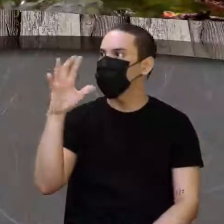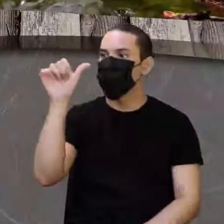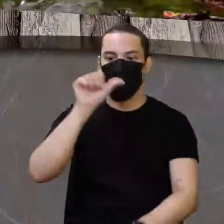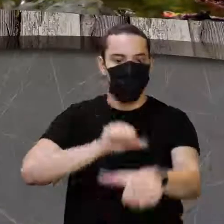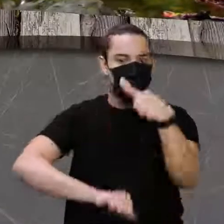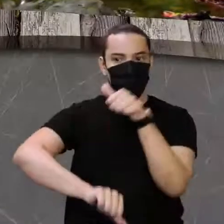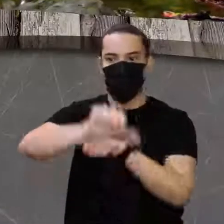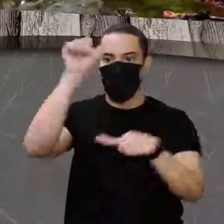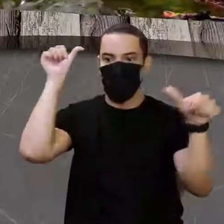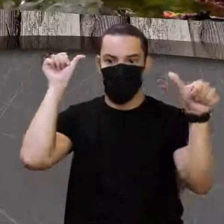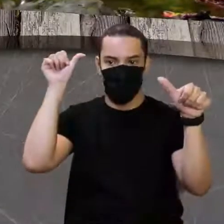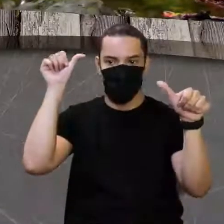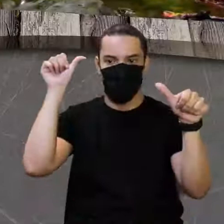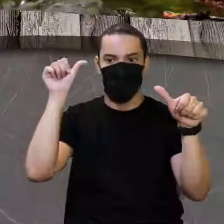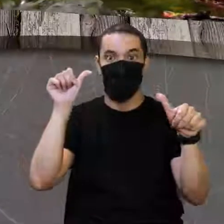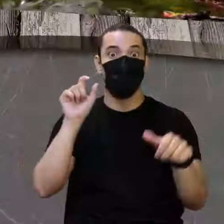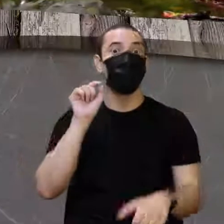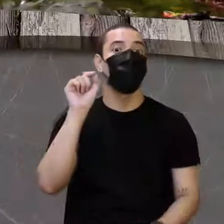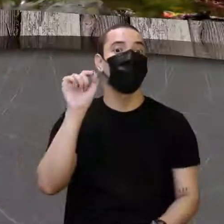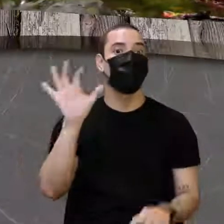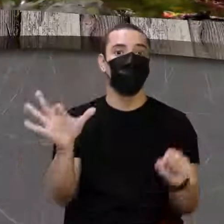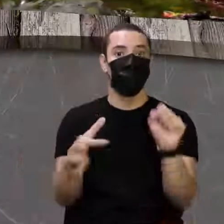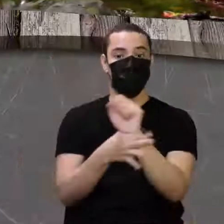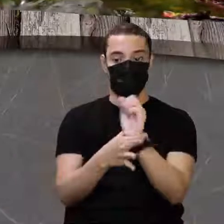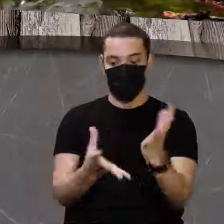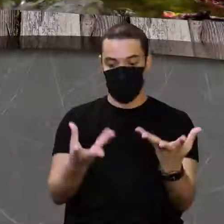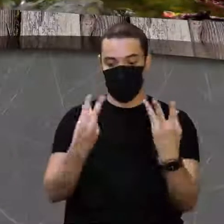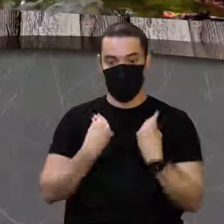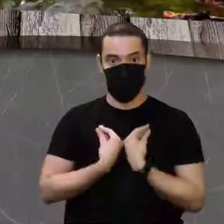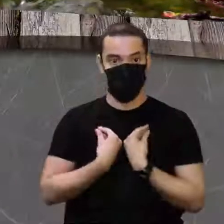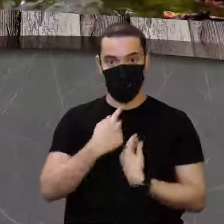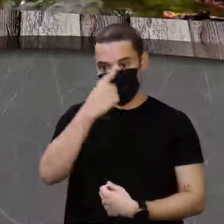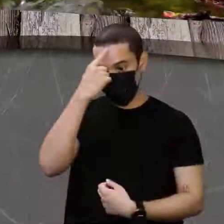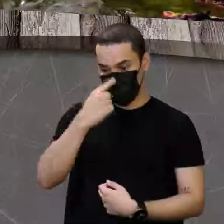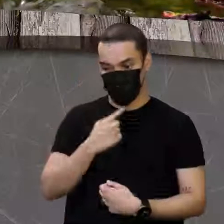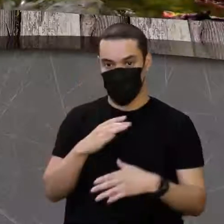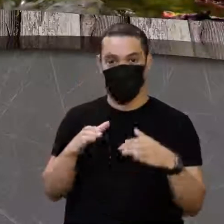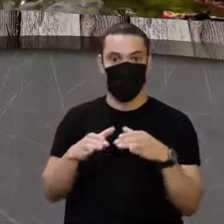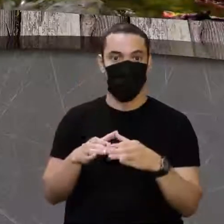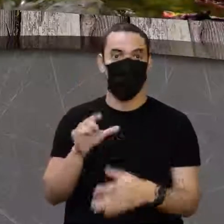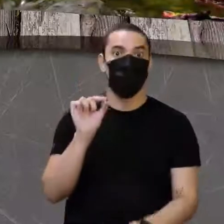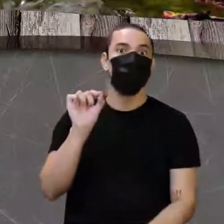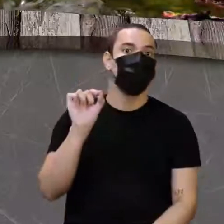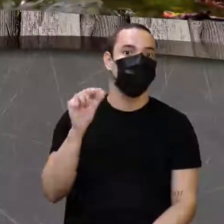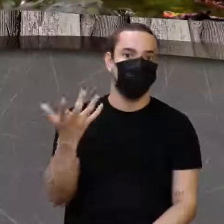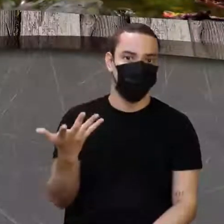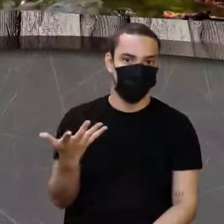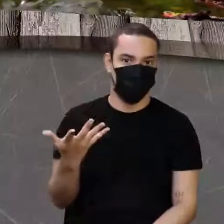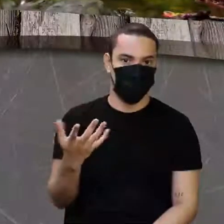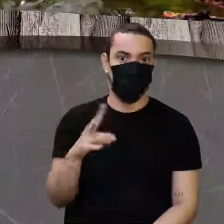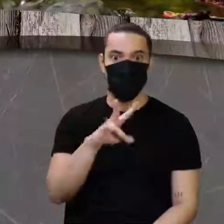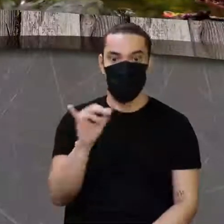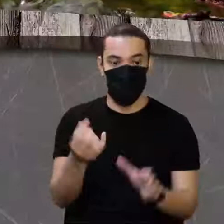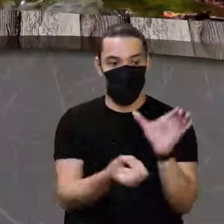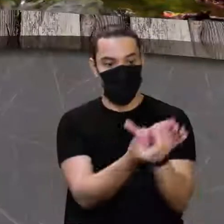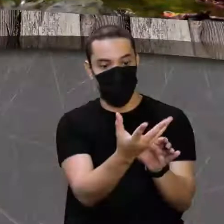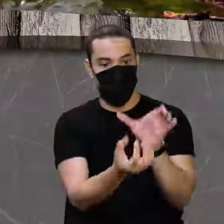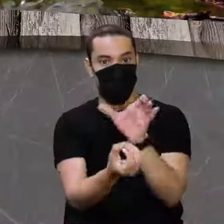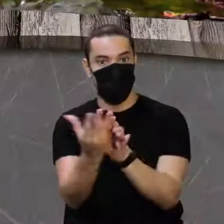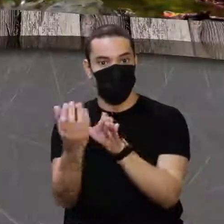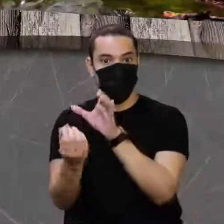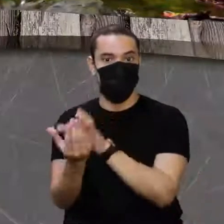brusca, e aí o que vai assegurar a sobrevivência dessas espécies? Esses indivíduos que vão formar essas